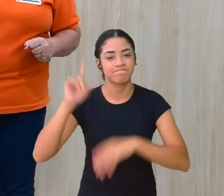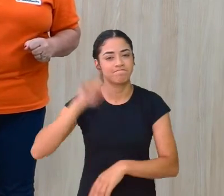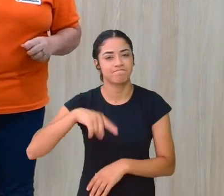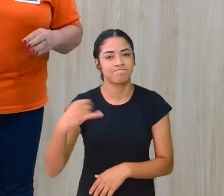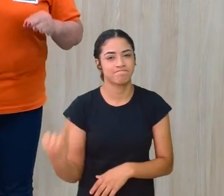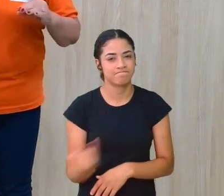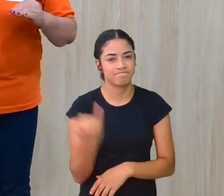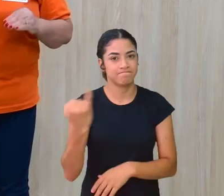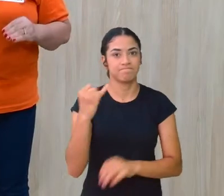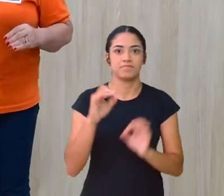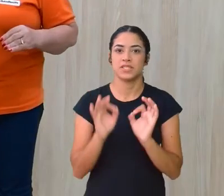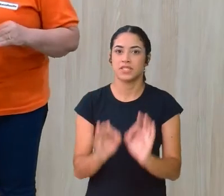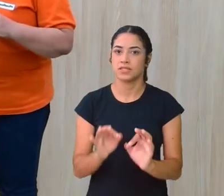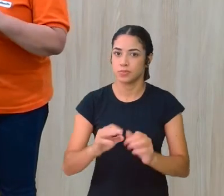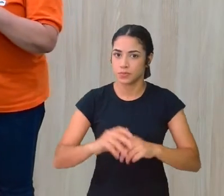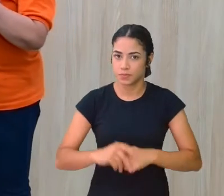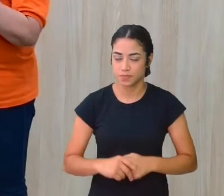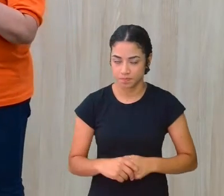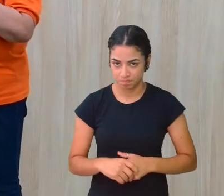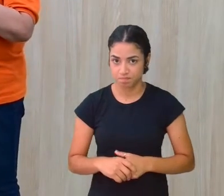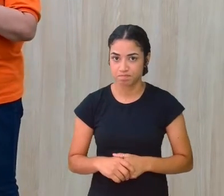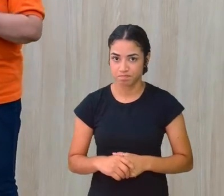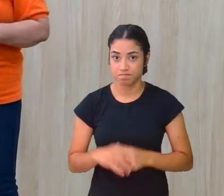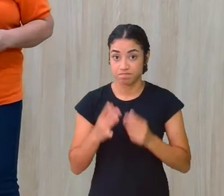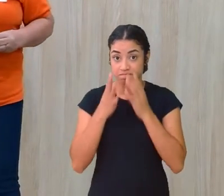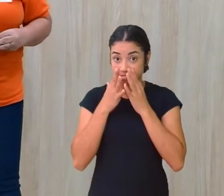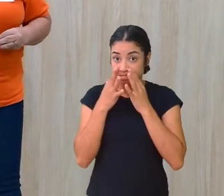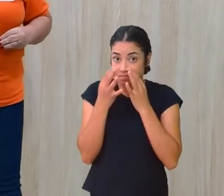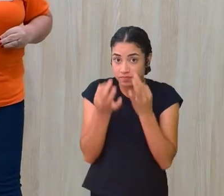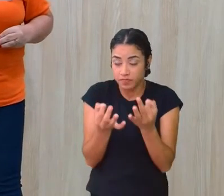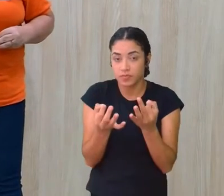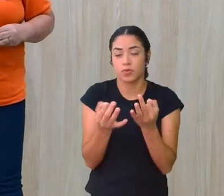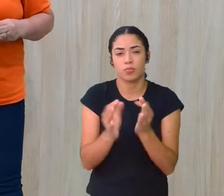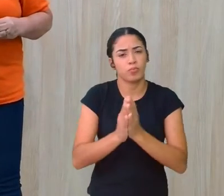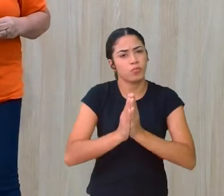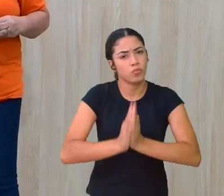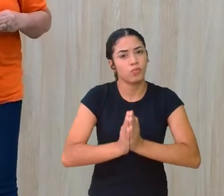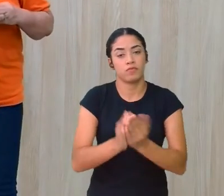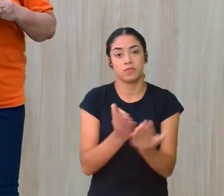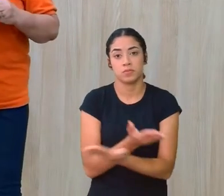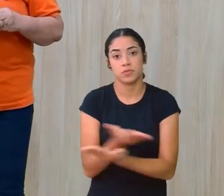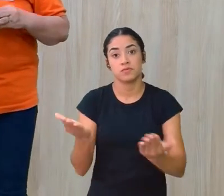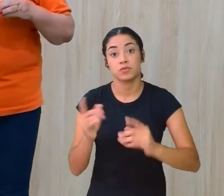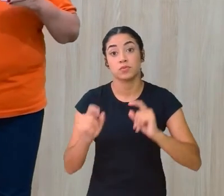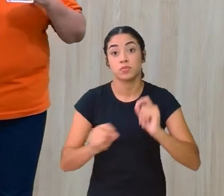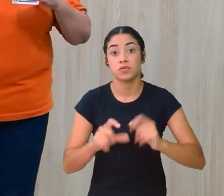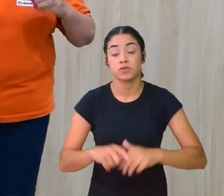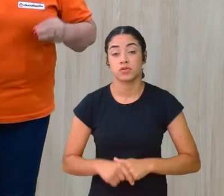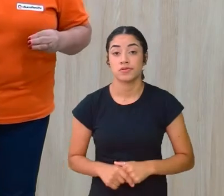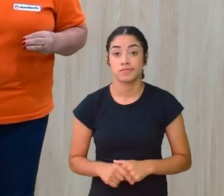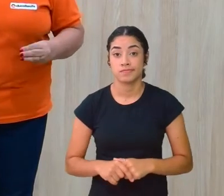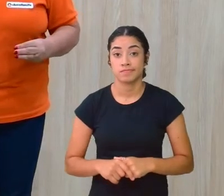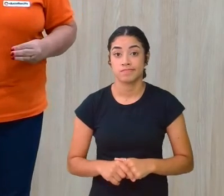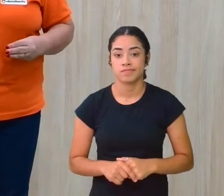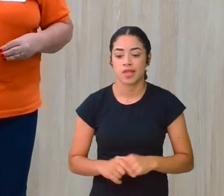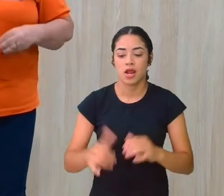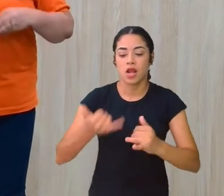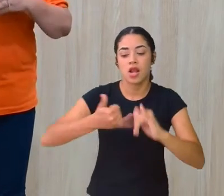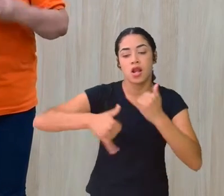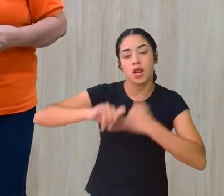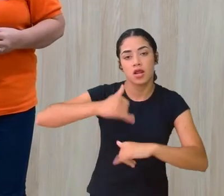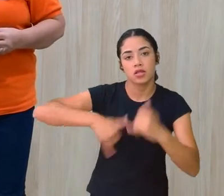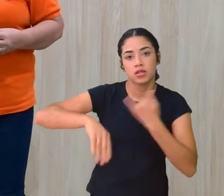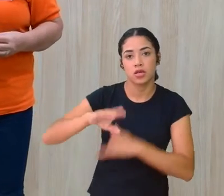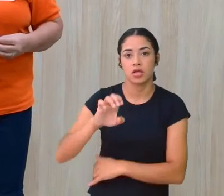importante. Então, vem aqui a atenção que eu quero chamar de vocês em relação à questão elétrica. De